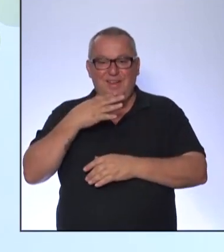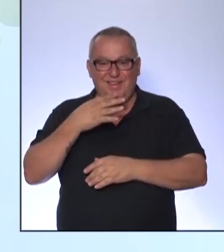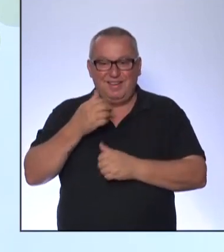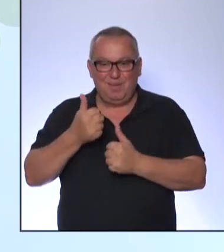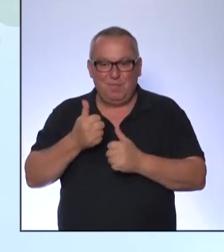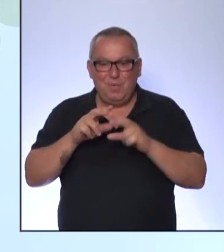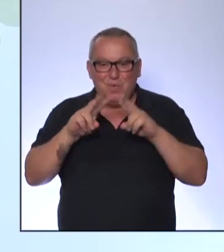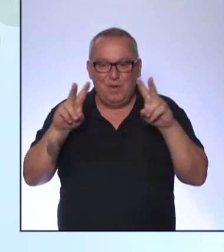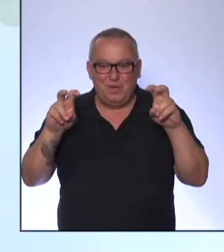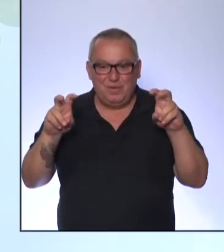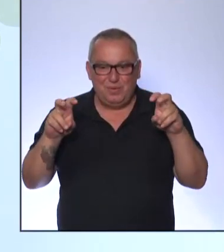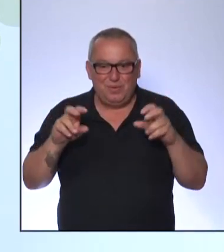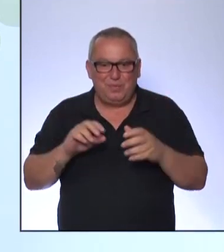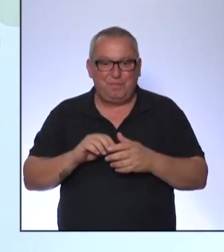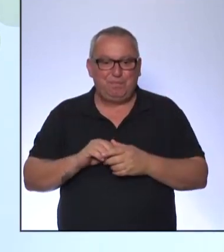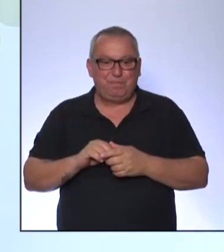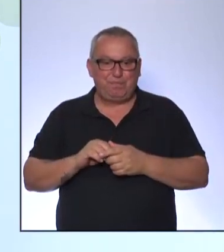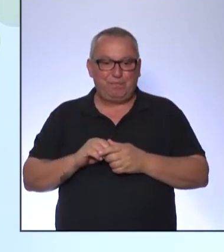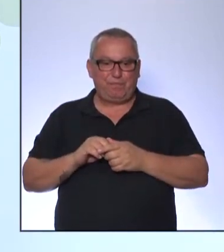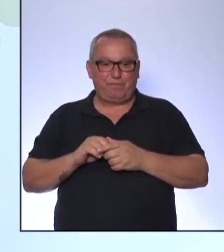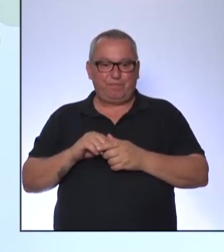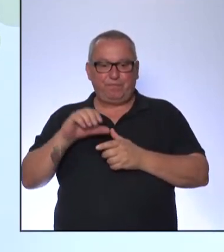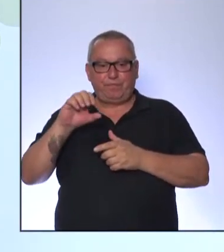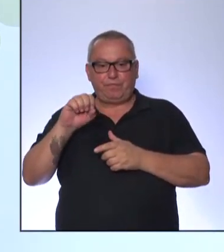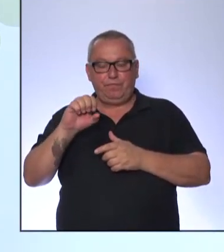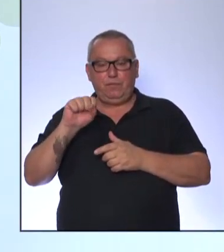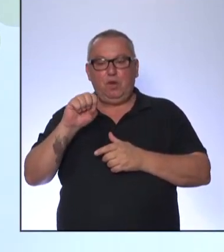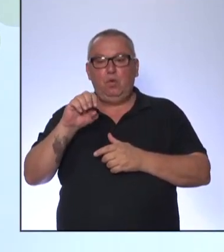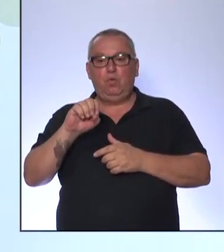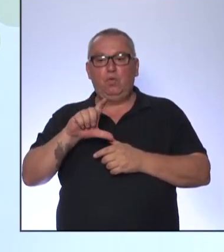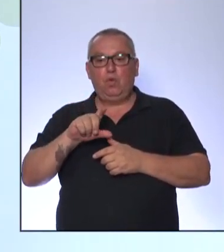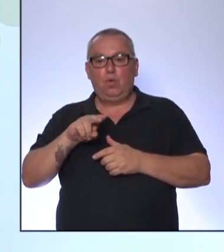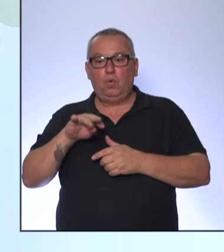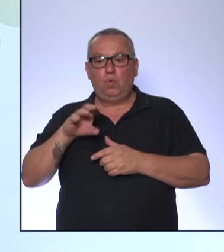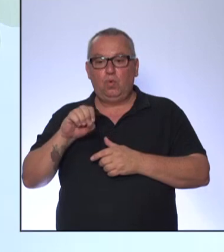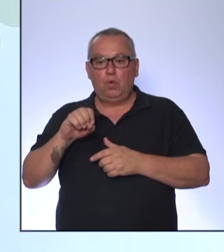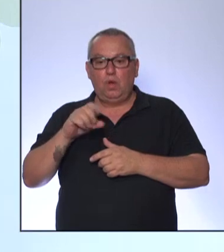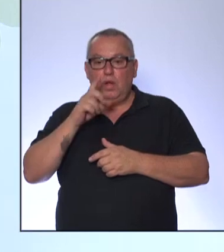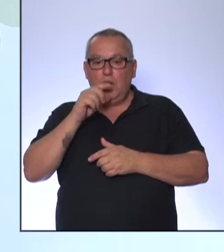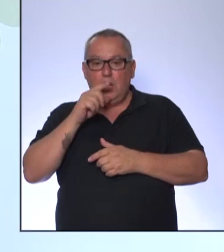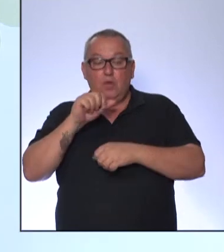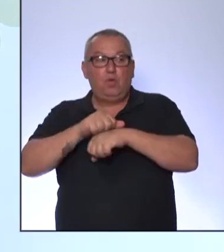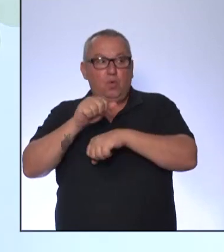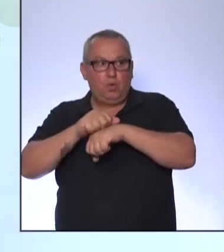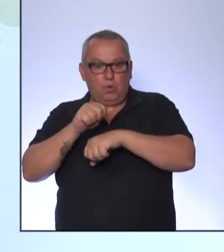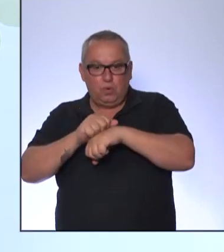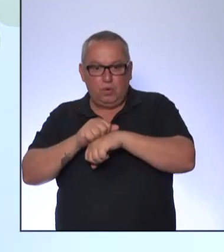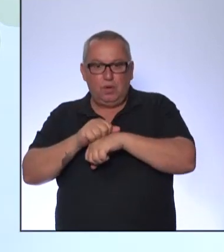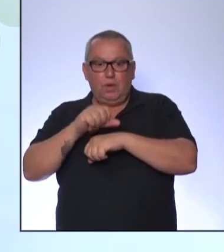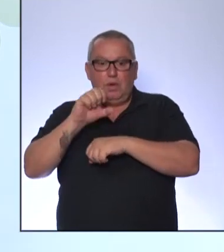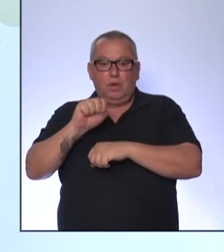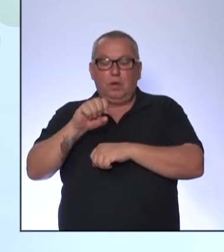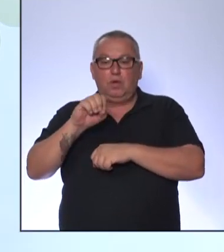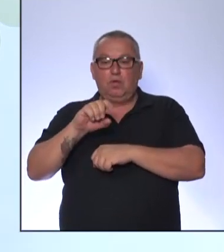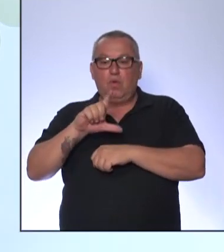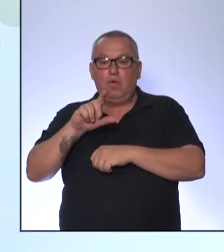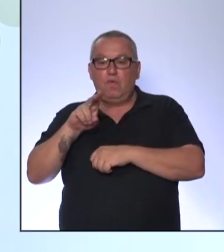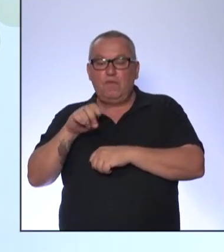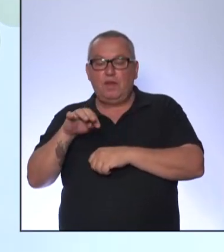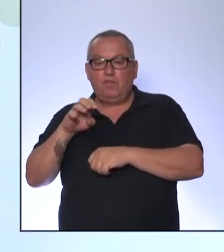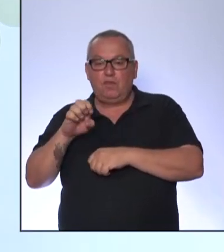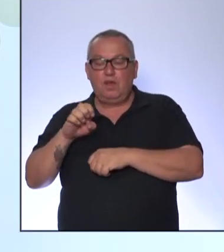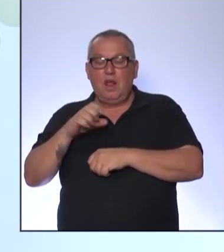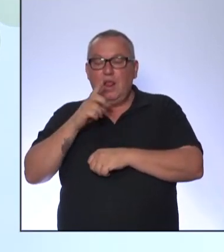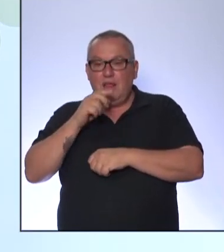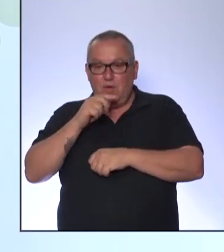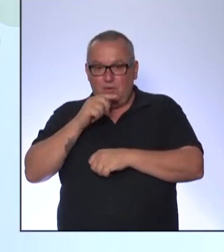bom? Soluto, parte sólida, solvente, parte líquida. Aqui na célula a gente vai falar de solvente como água e o soluto eu vou trabalhando